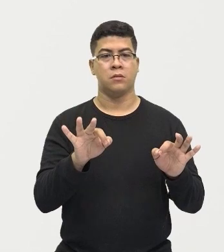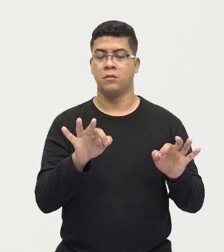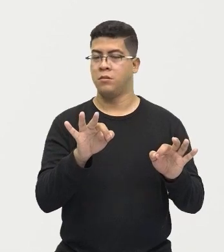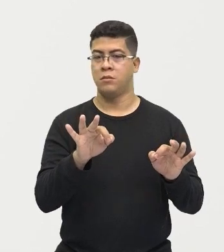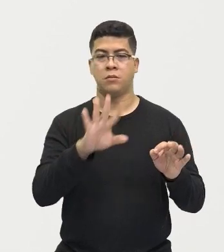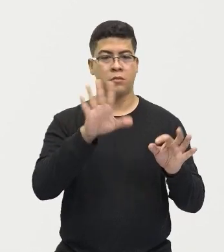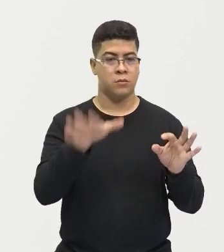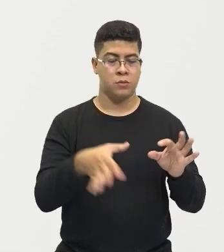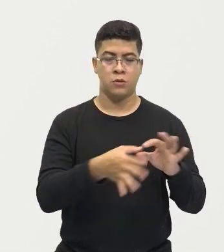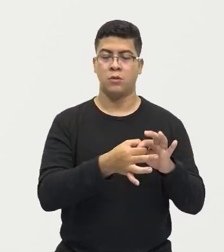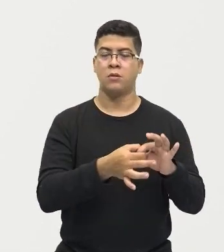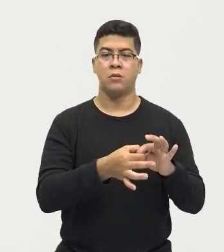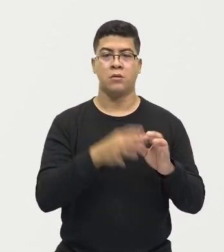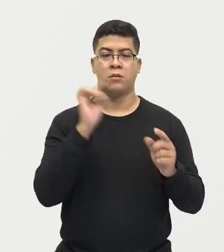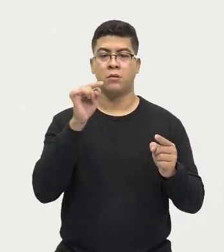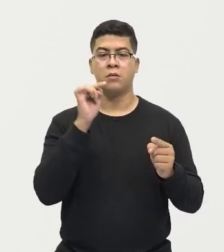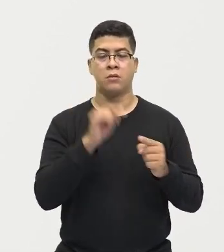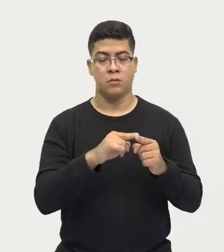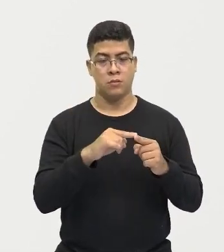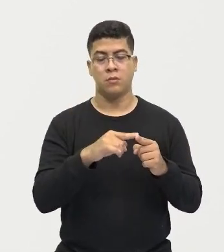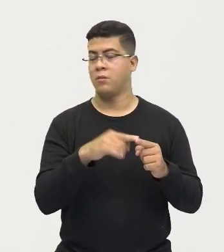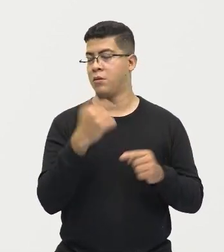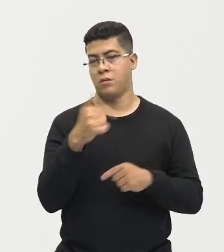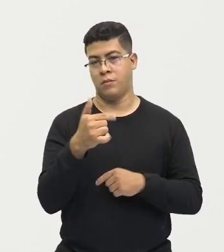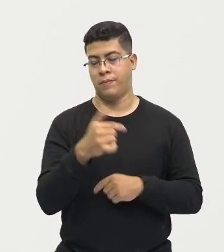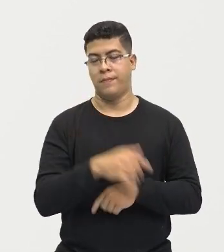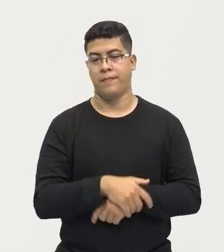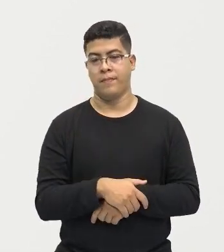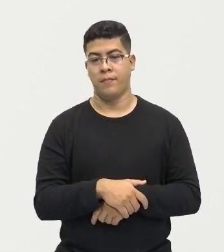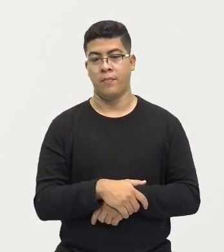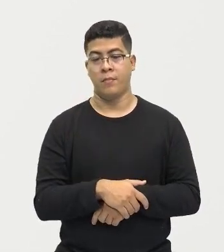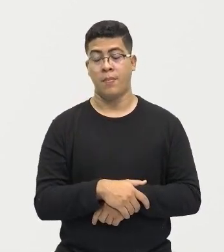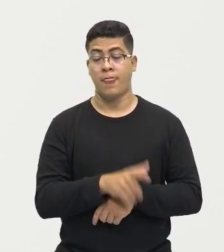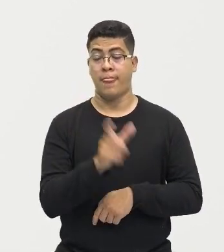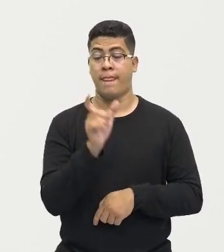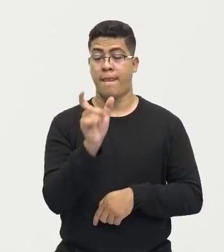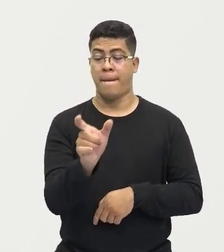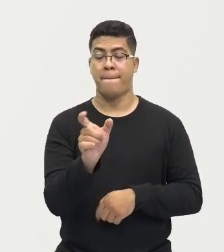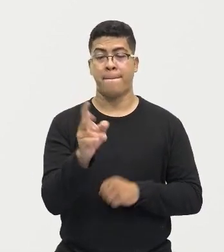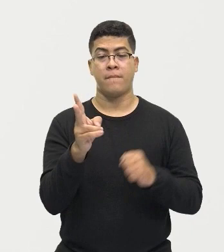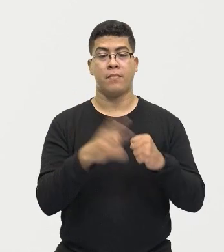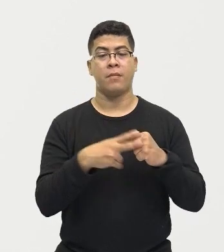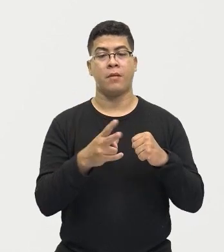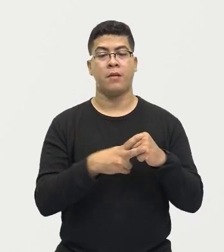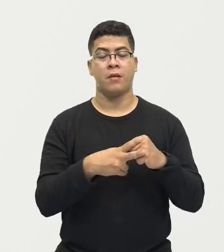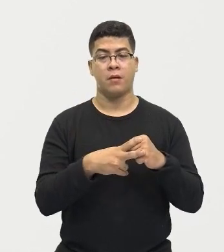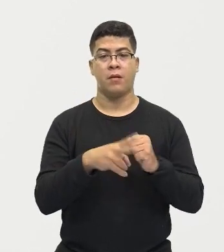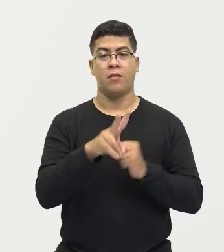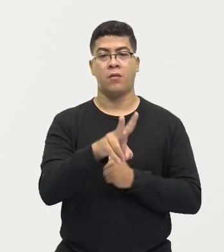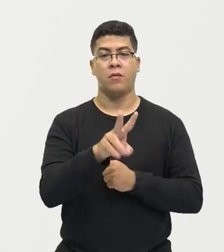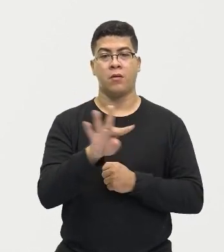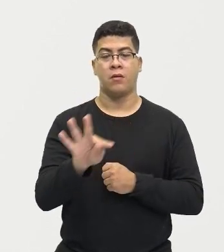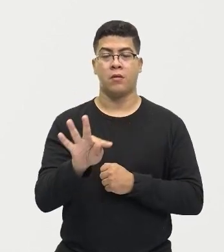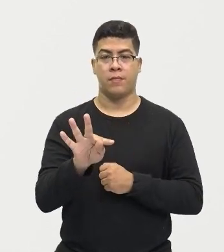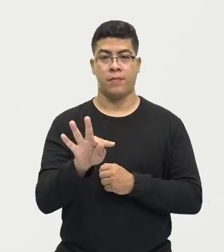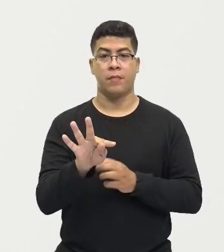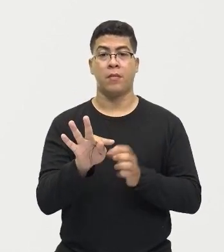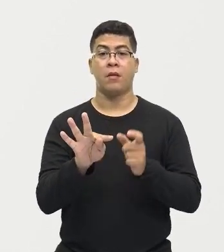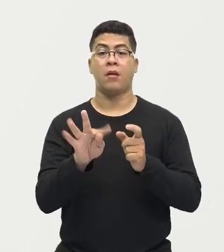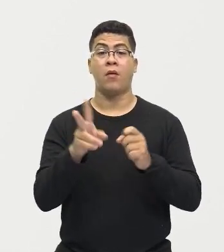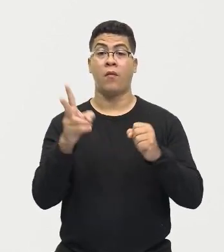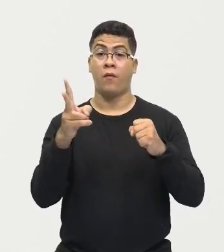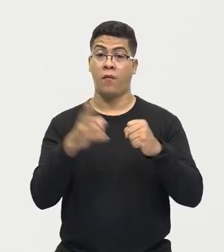O verbo é transitivo. O verbo é transitivo, precisa do complemento. Quem